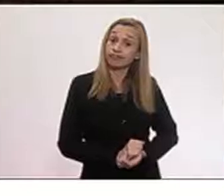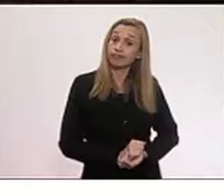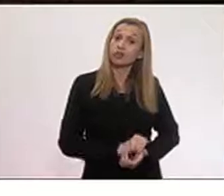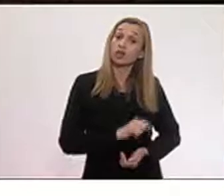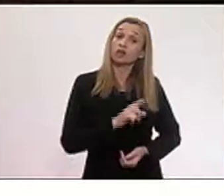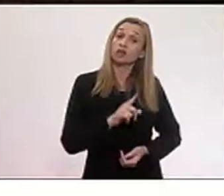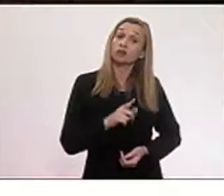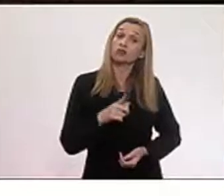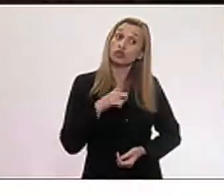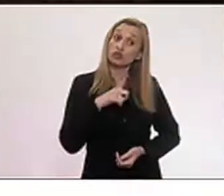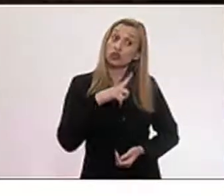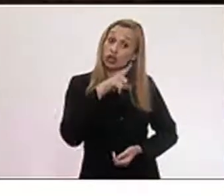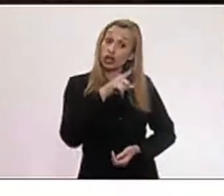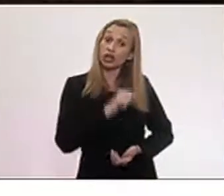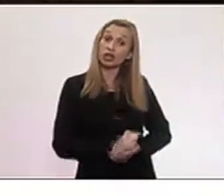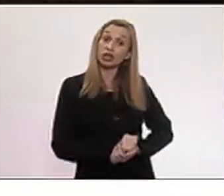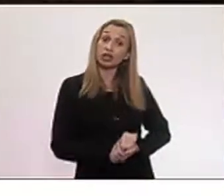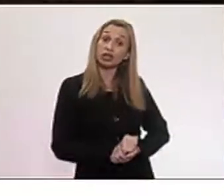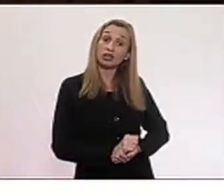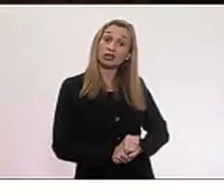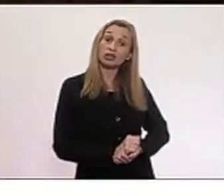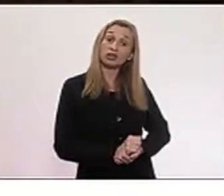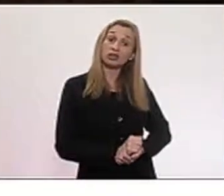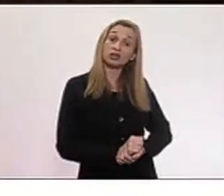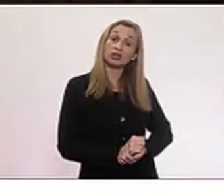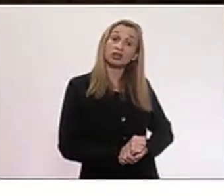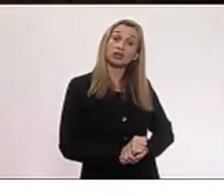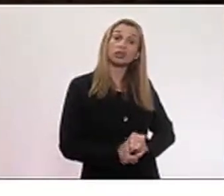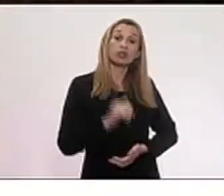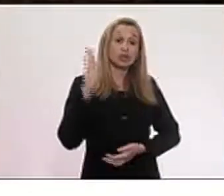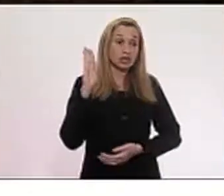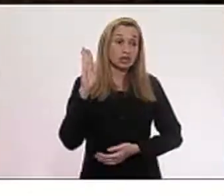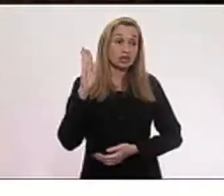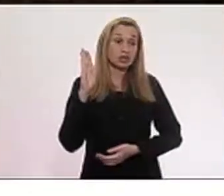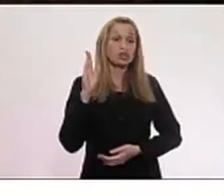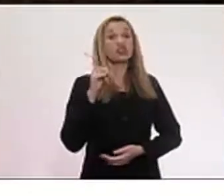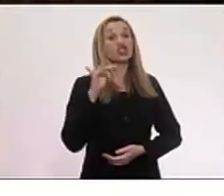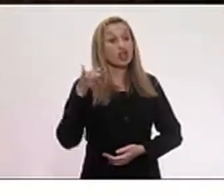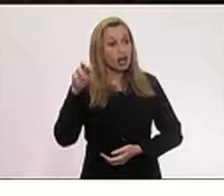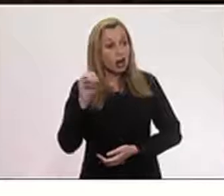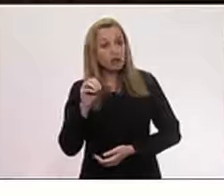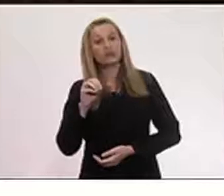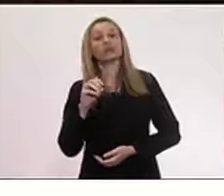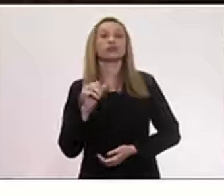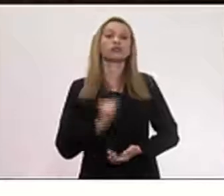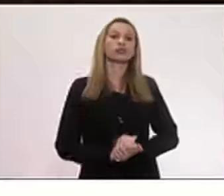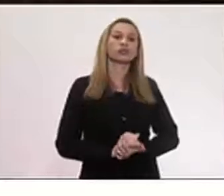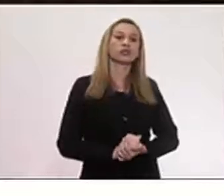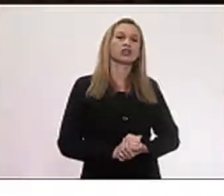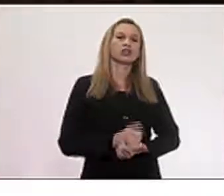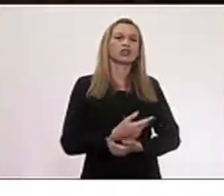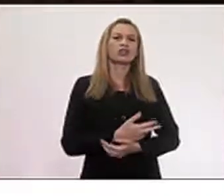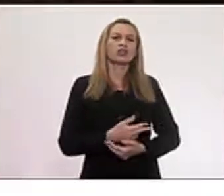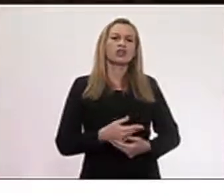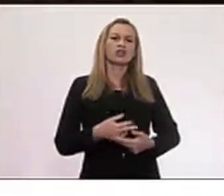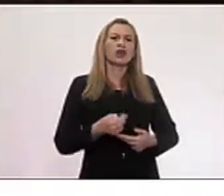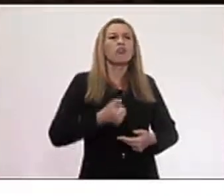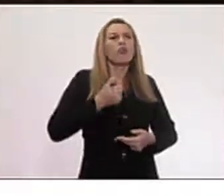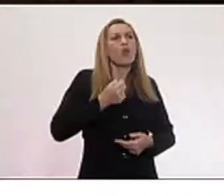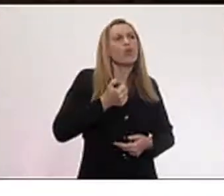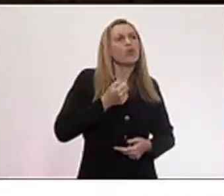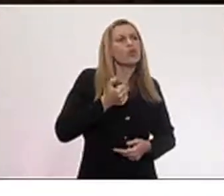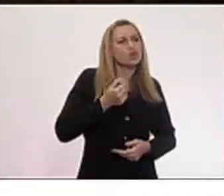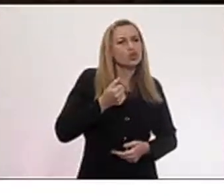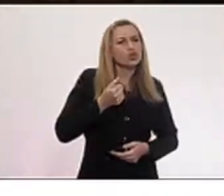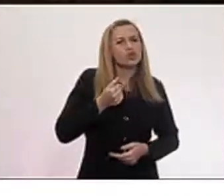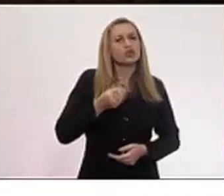ele tinha lá a candidatura de Geraldo Alckmin e elegeu muitos poucos